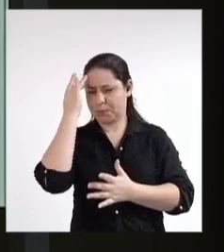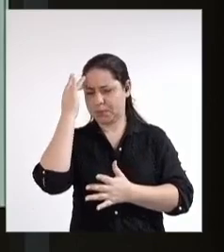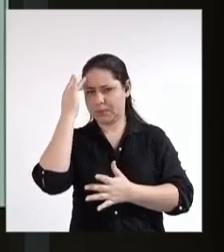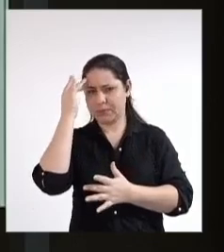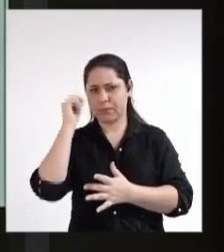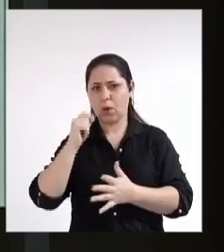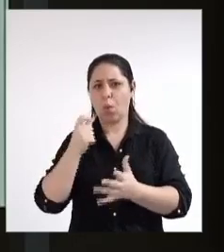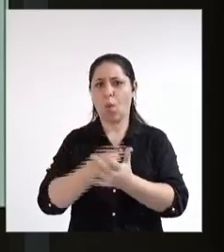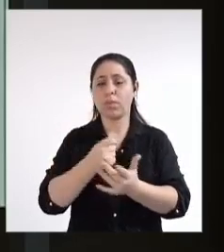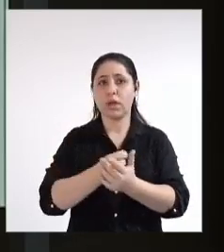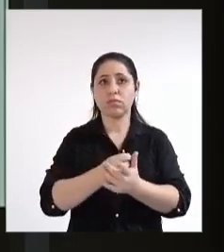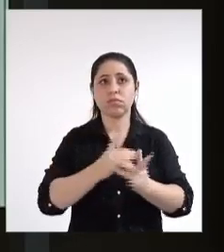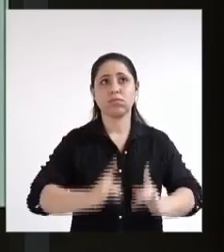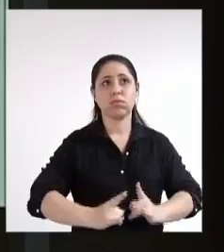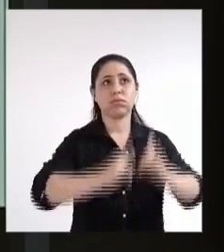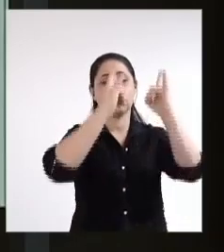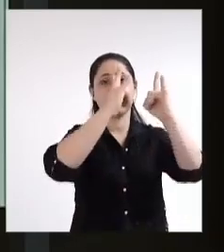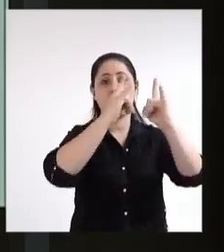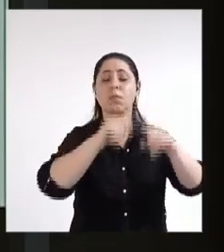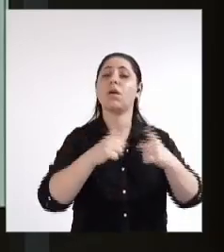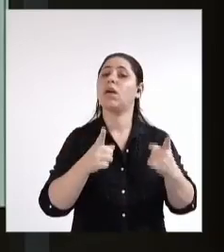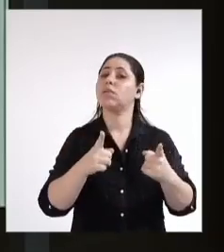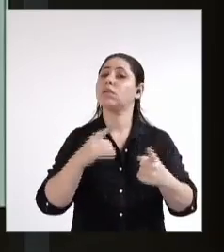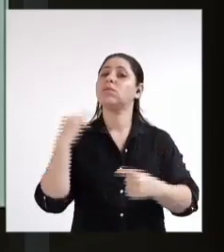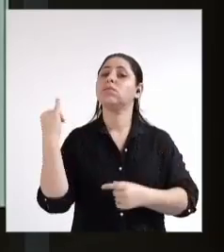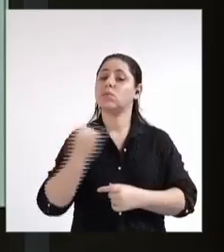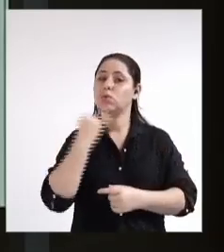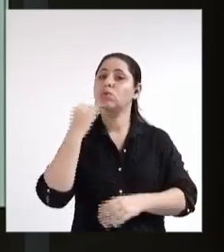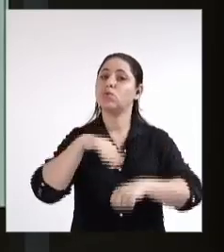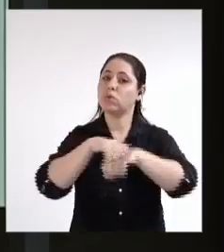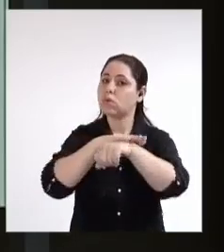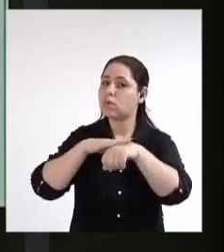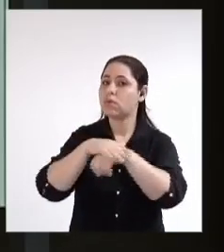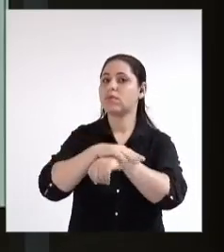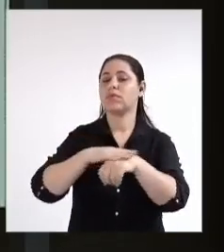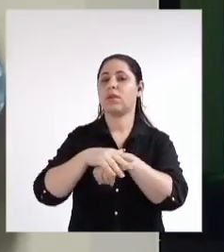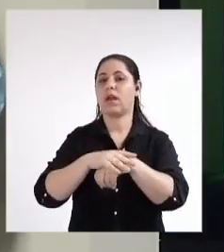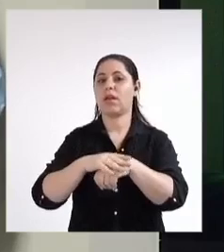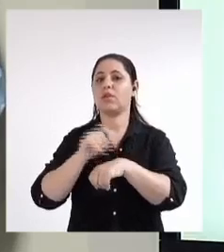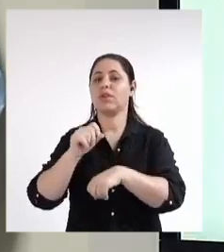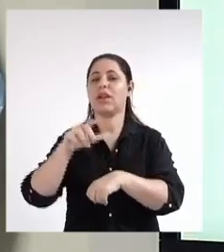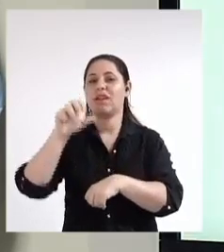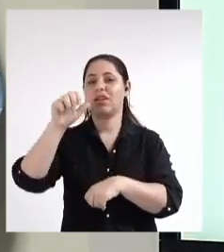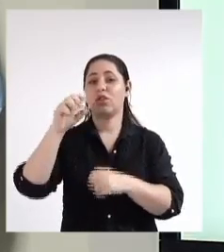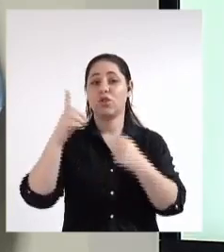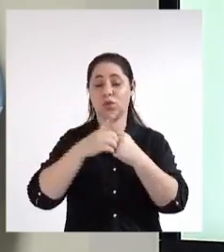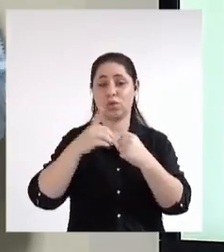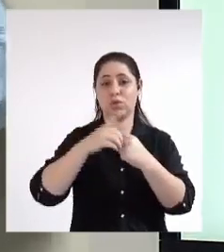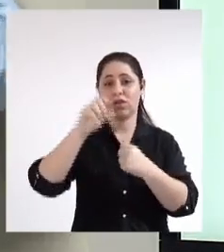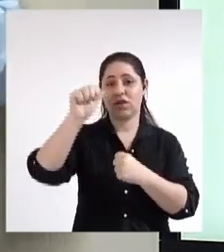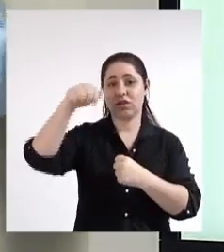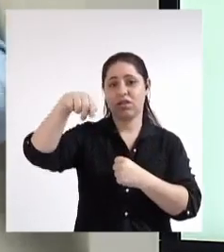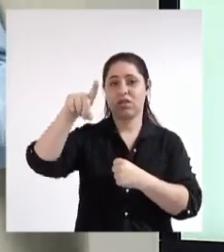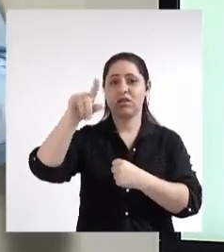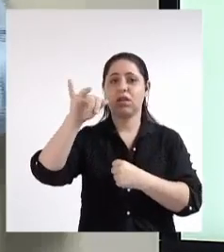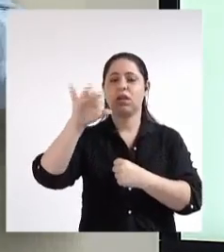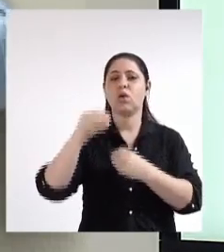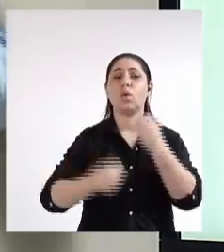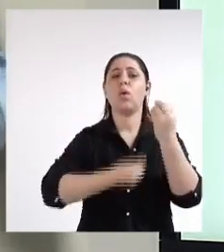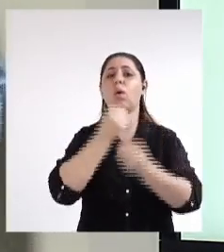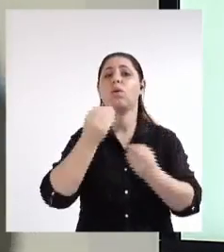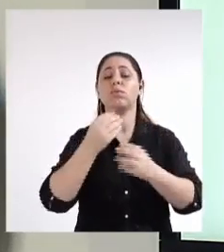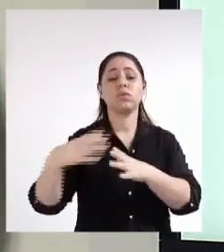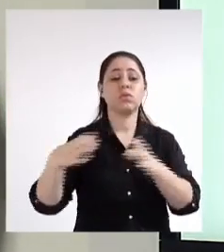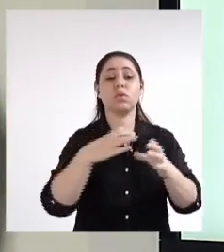isso tudo é motivo de a gente está conversando também doutor andré que gosta é um prato cheio pra ela e ela sempre conversa com que tal acontecimento